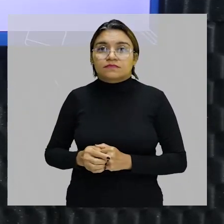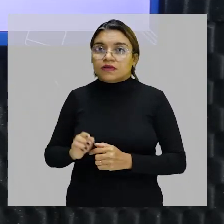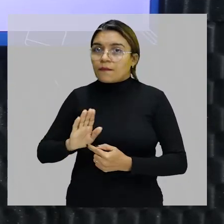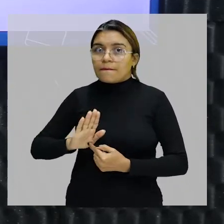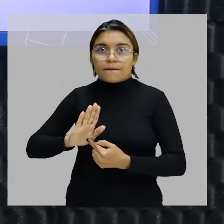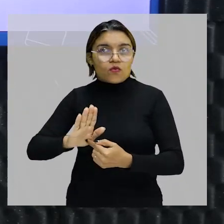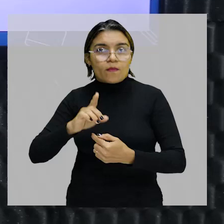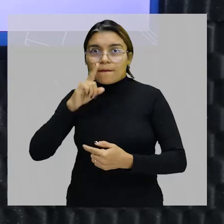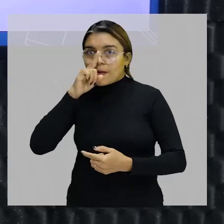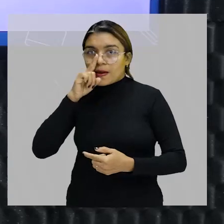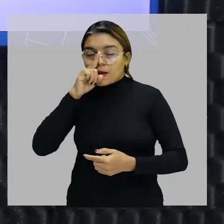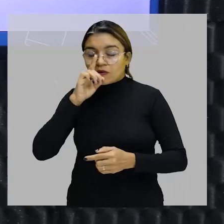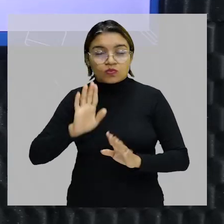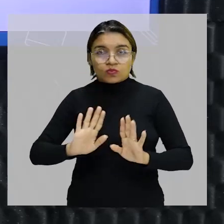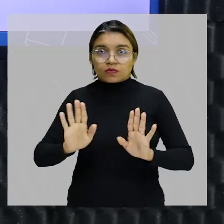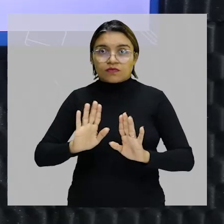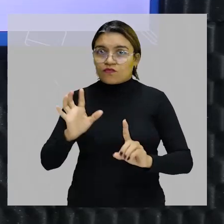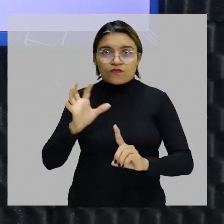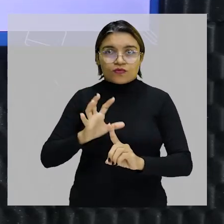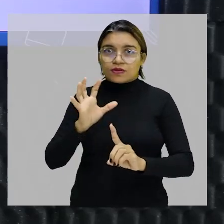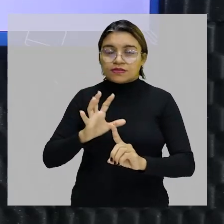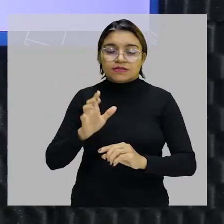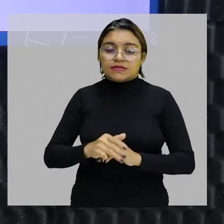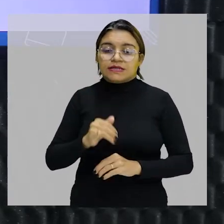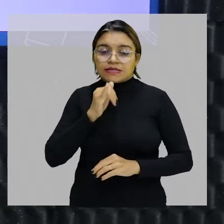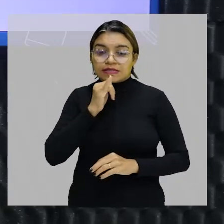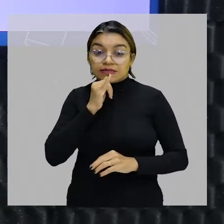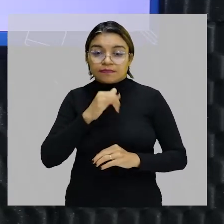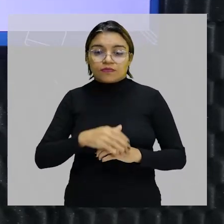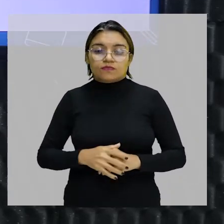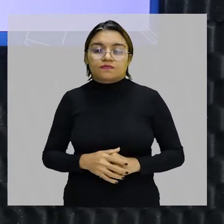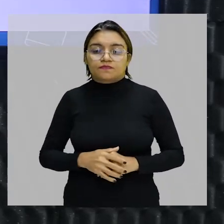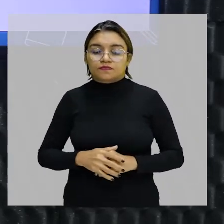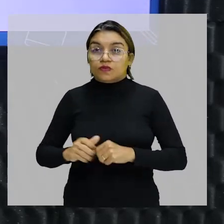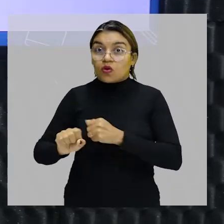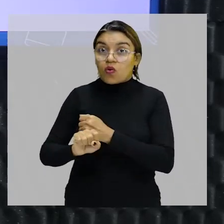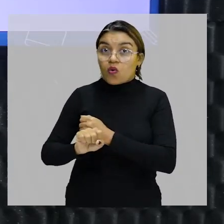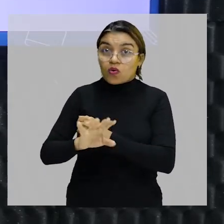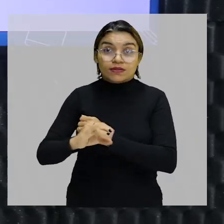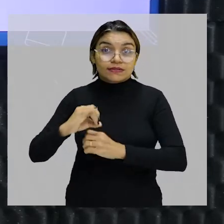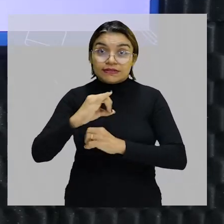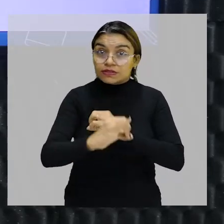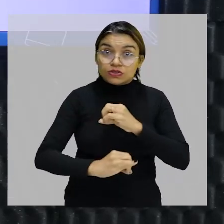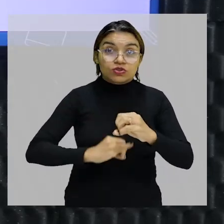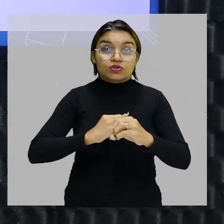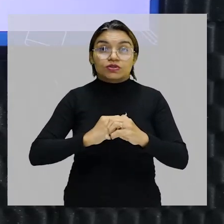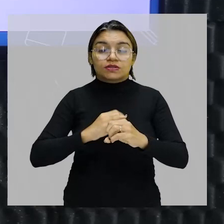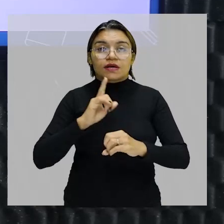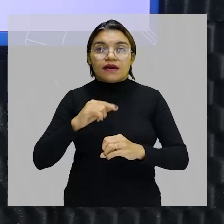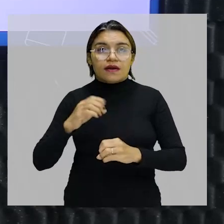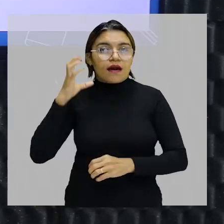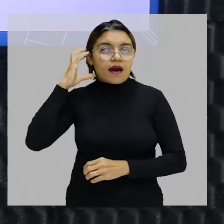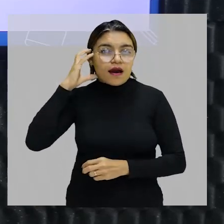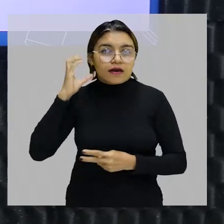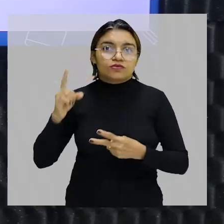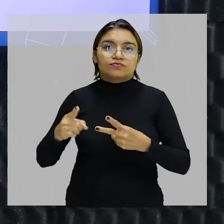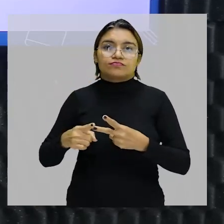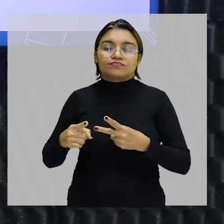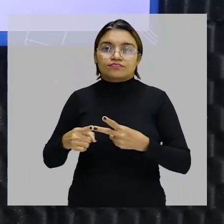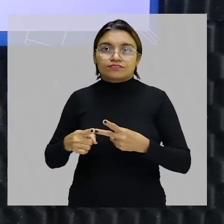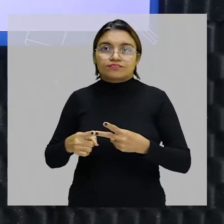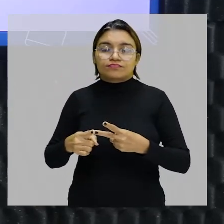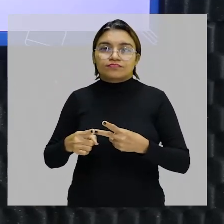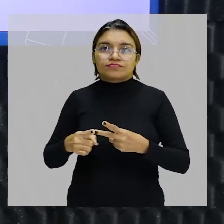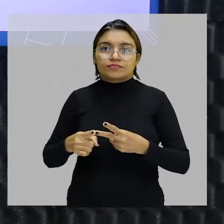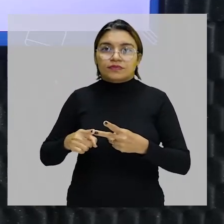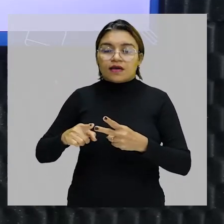riscos para as pessoas. Temos exemplos de ondas não ionizantes, as ondas de rádio, as ondas